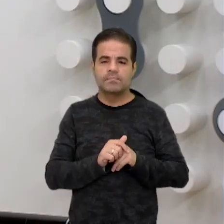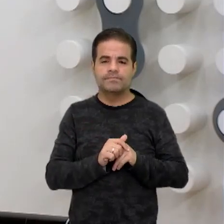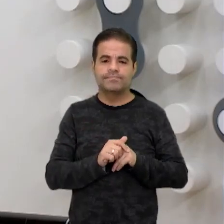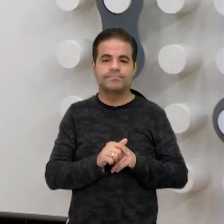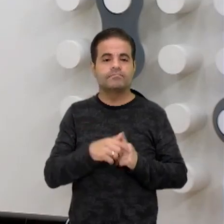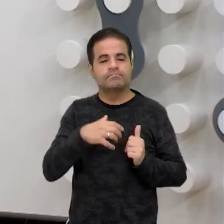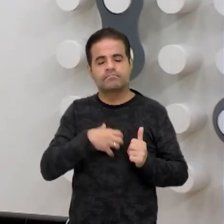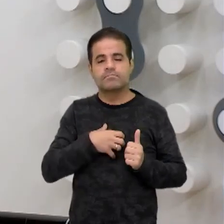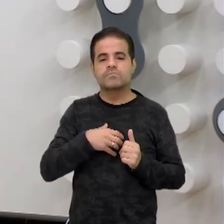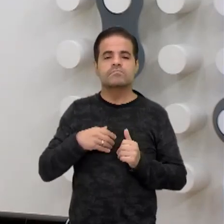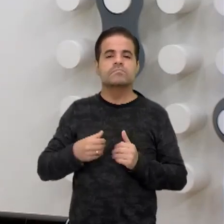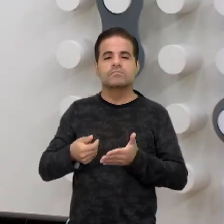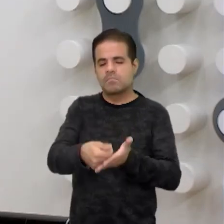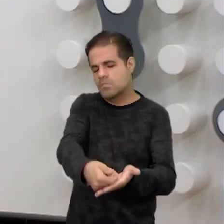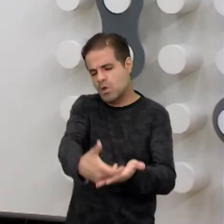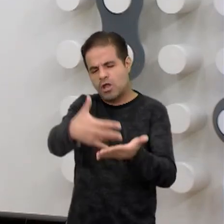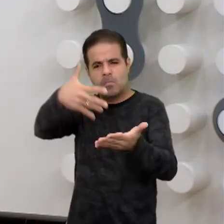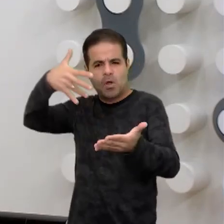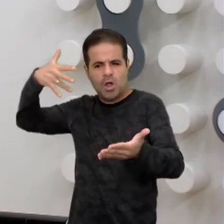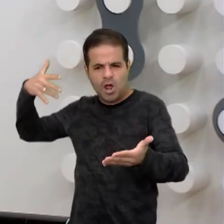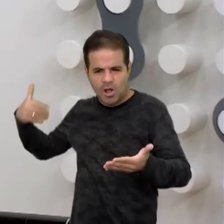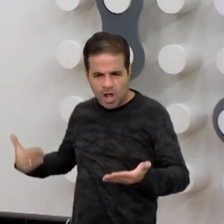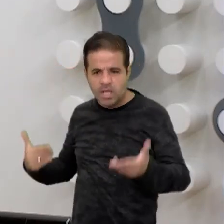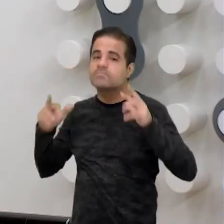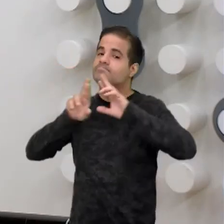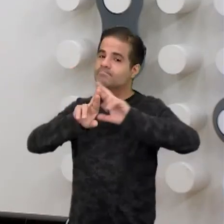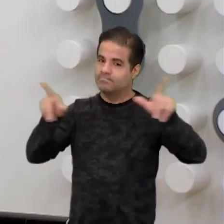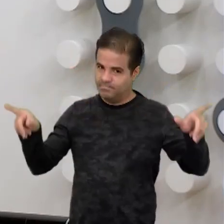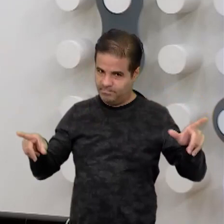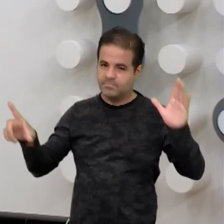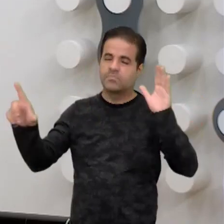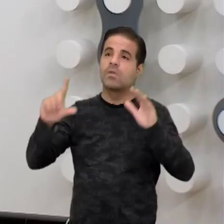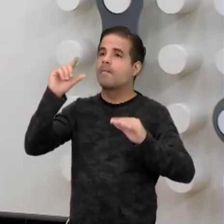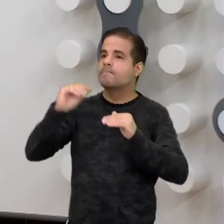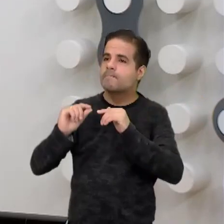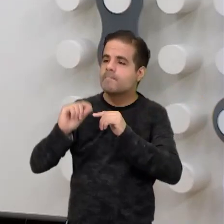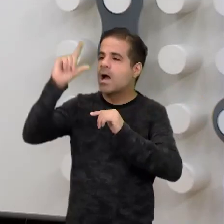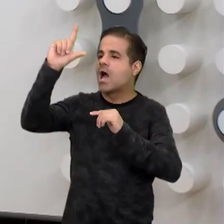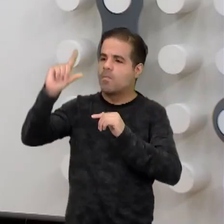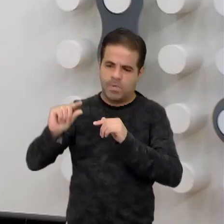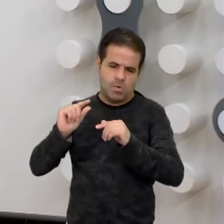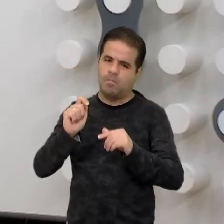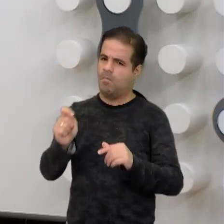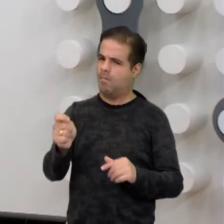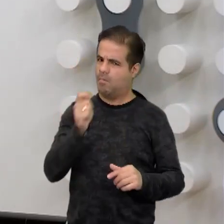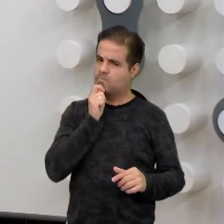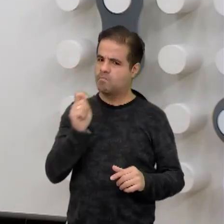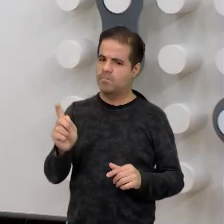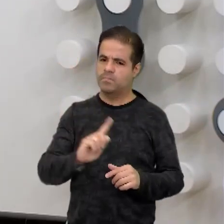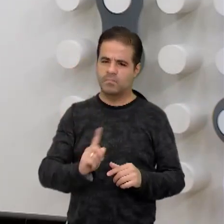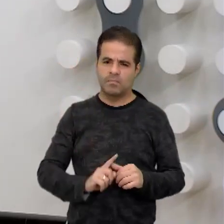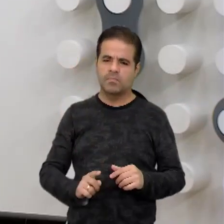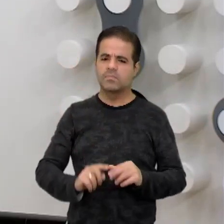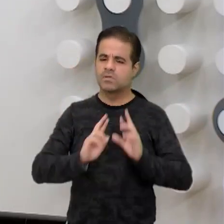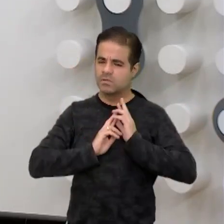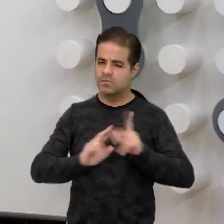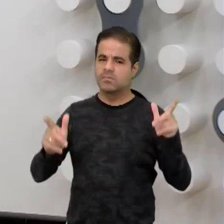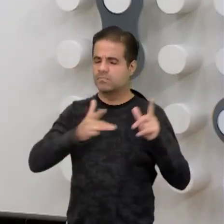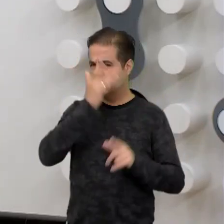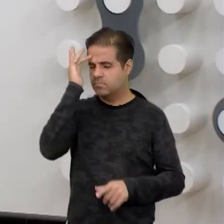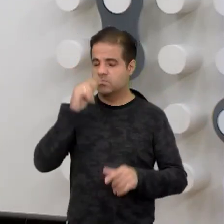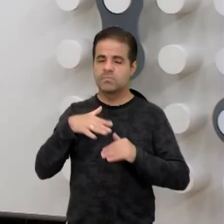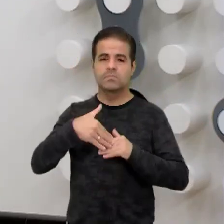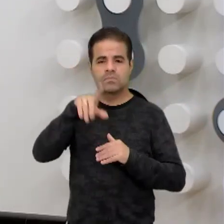um certo repertório que é diferente, não é nem maior nem menor, é diferente do repertório de pessoas com menor